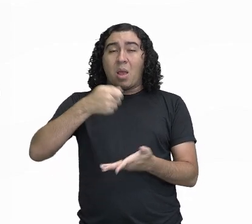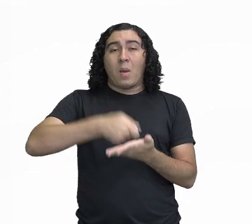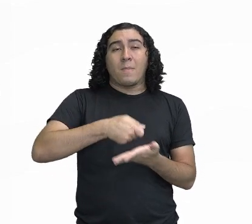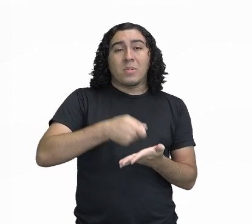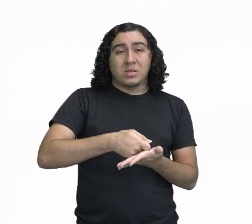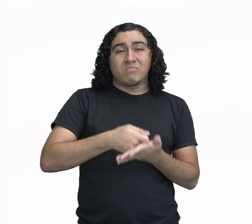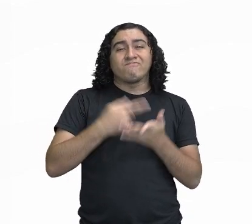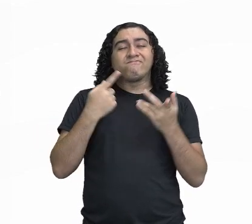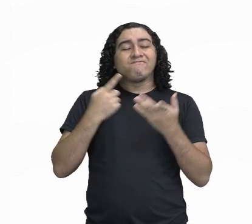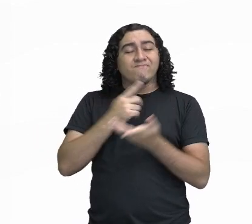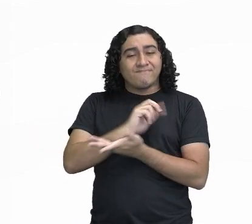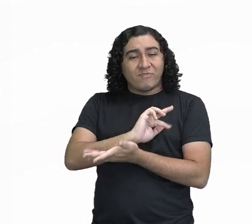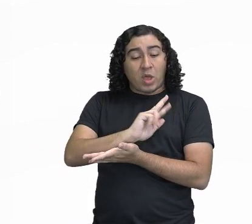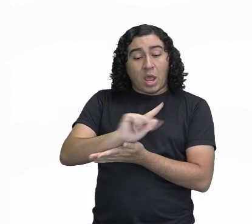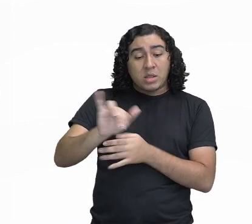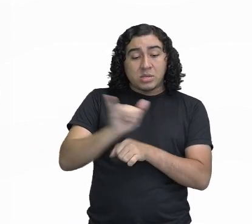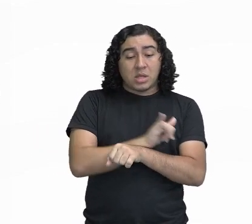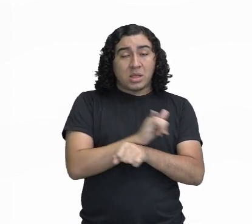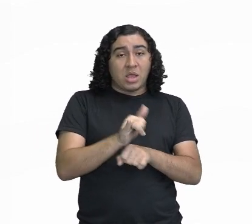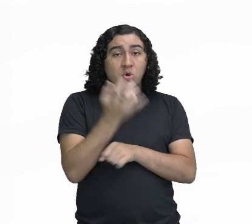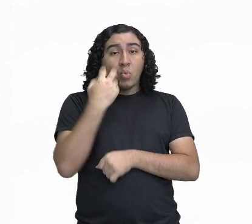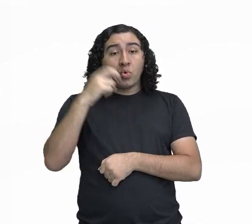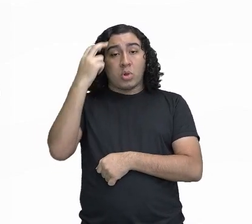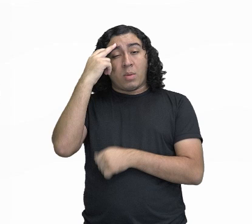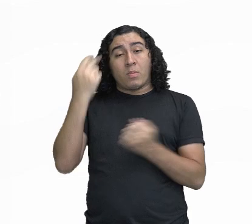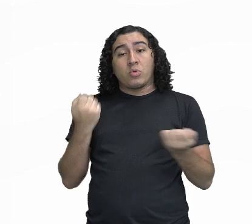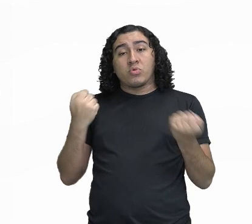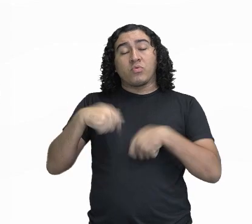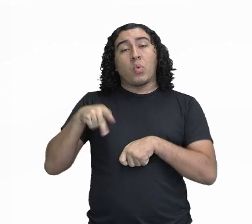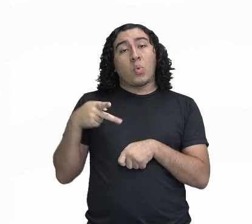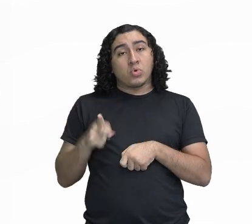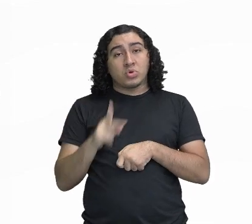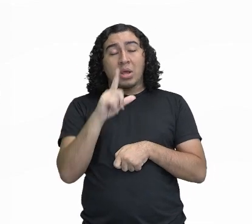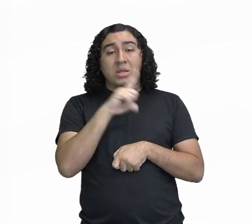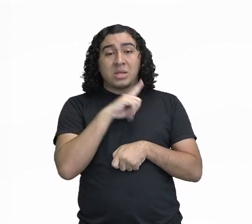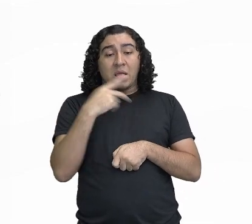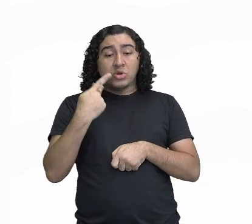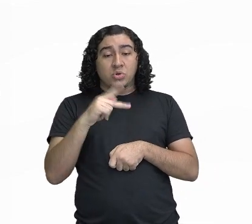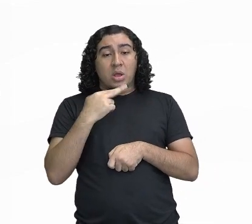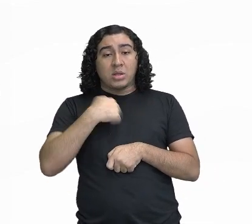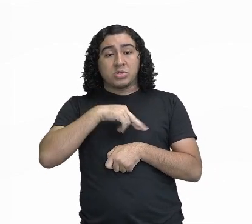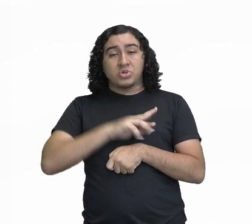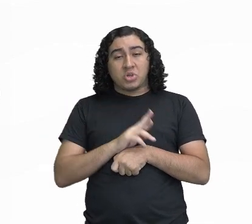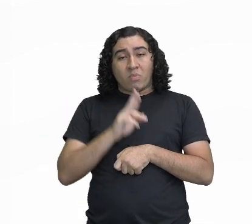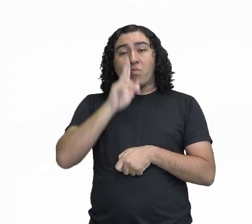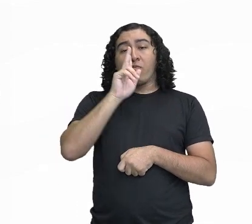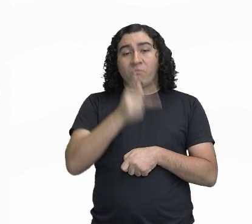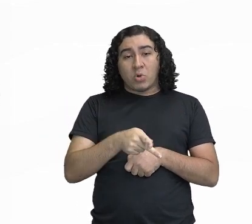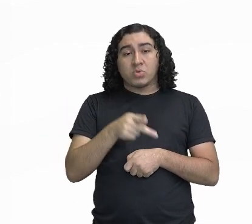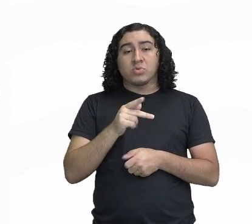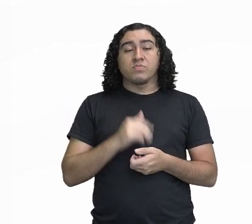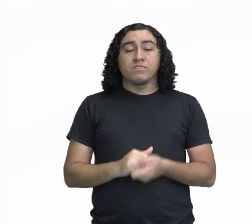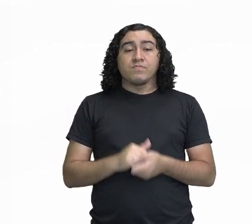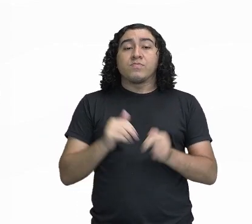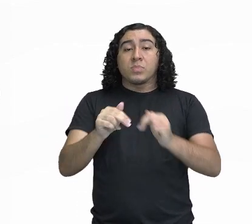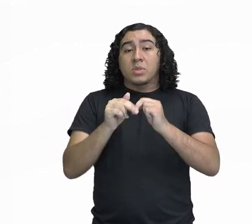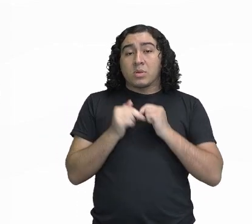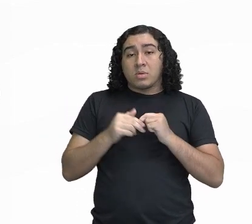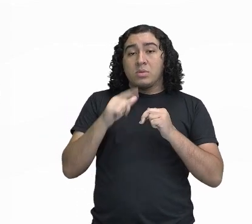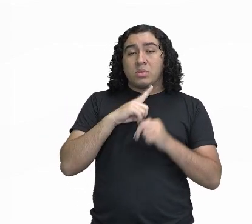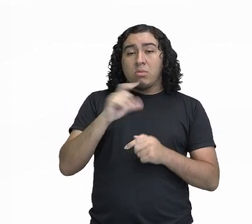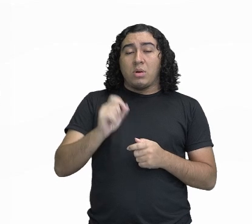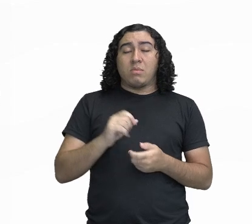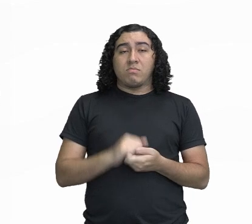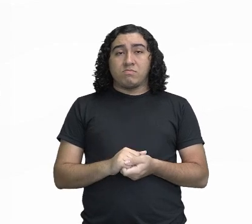série de estratégias culturais para conseguir manter seus credos vivos e fortes. Desse conflito de